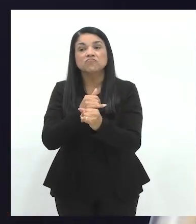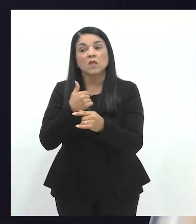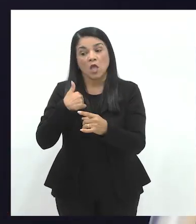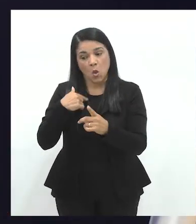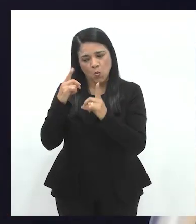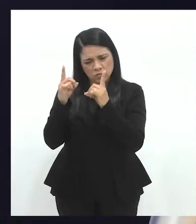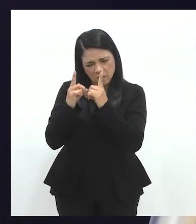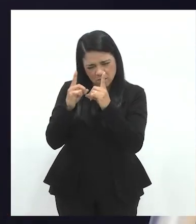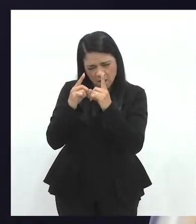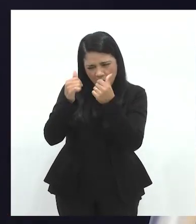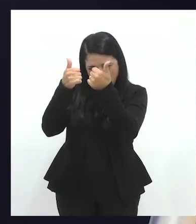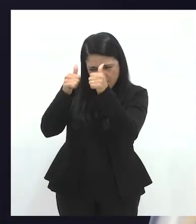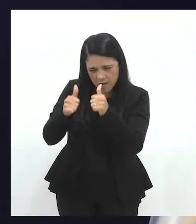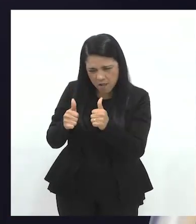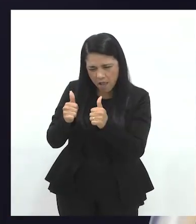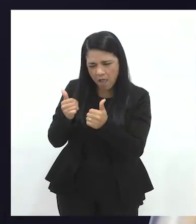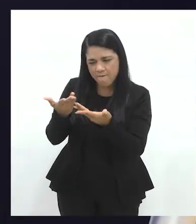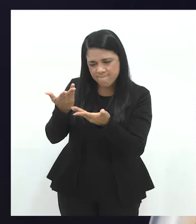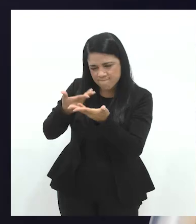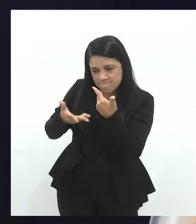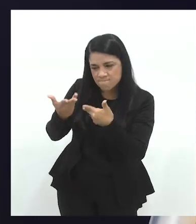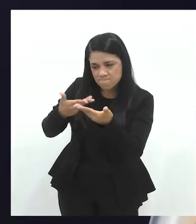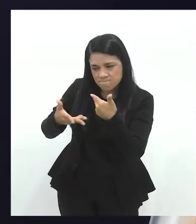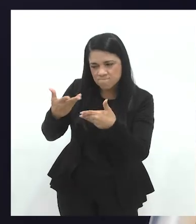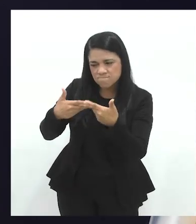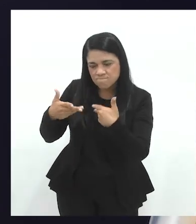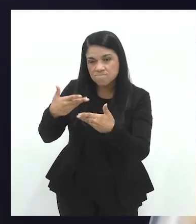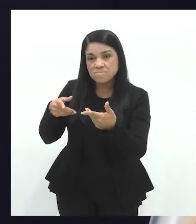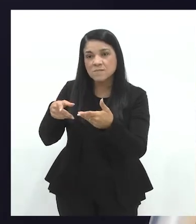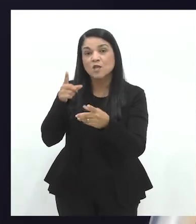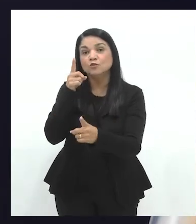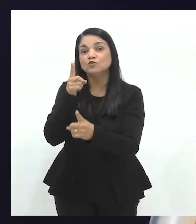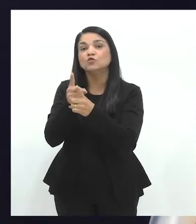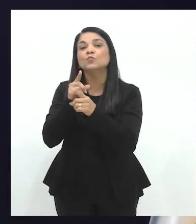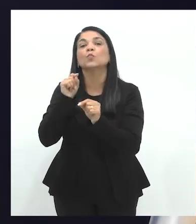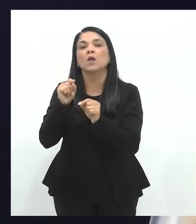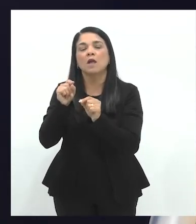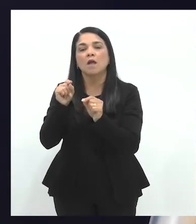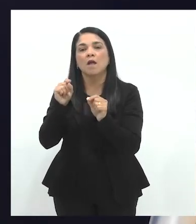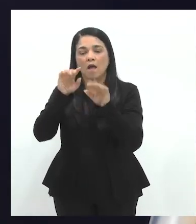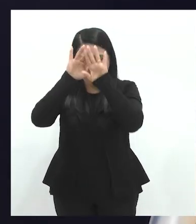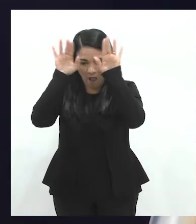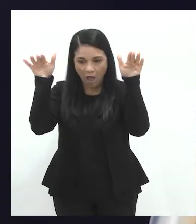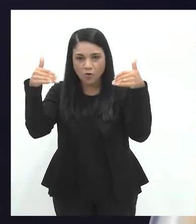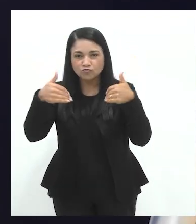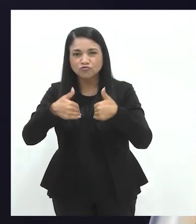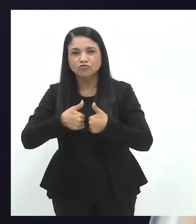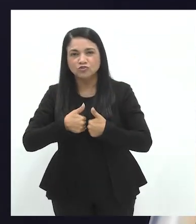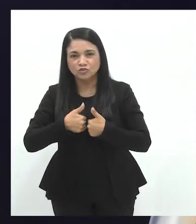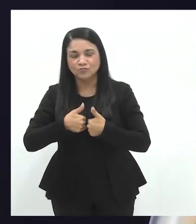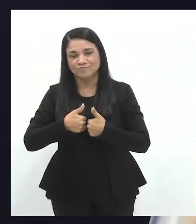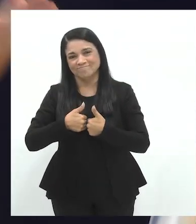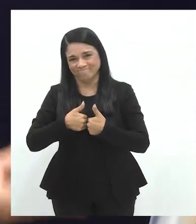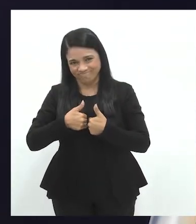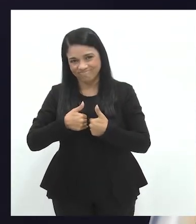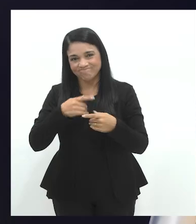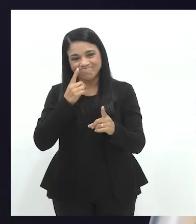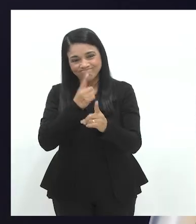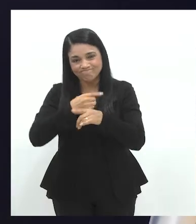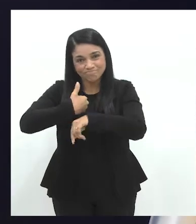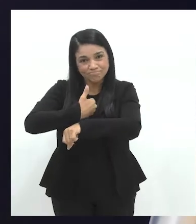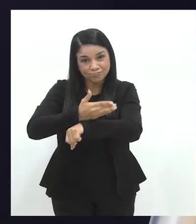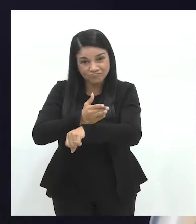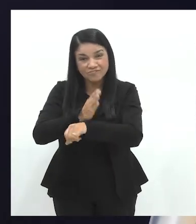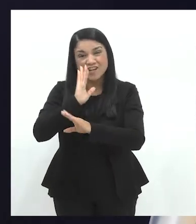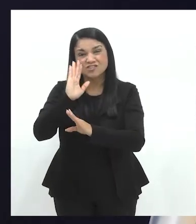né, eu fui avaliando, interagindo e nós descobrimos o autismo, um diagnóstico tardio,